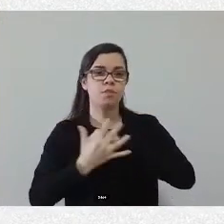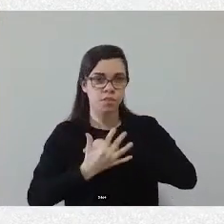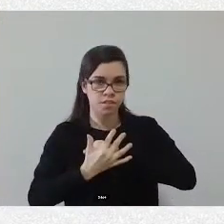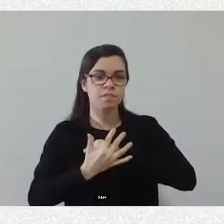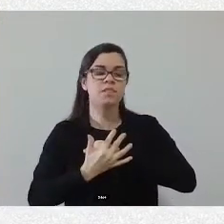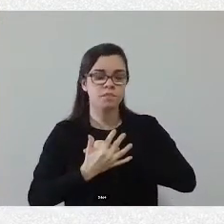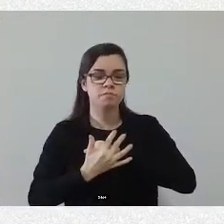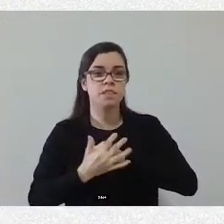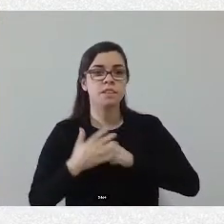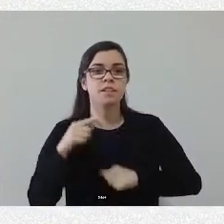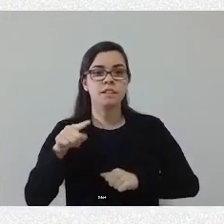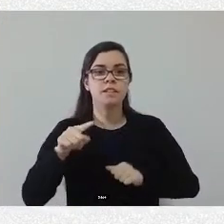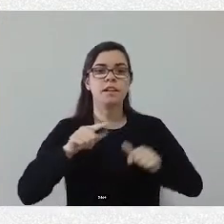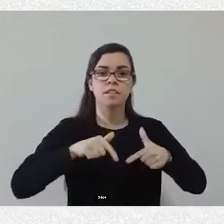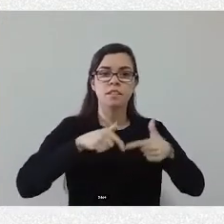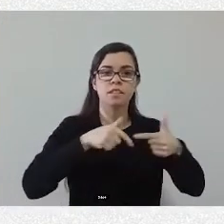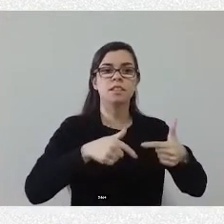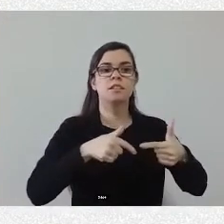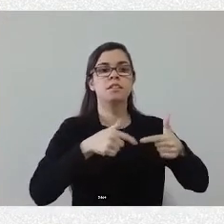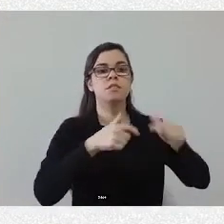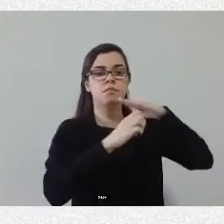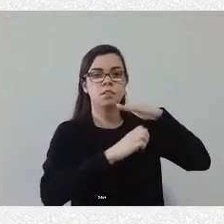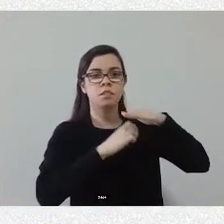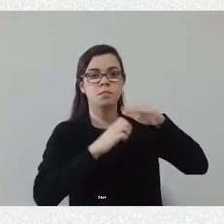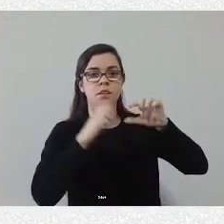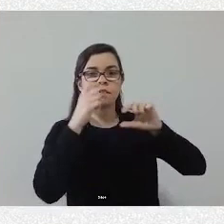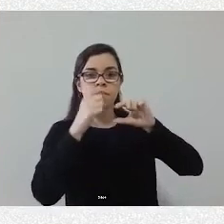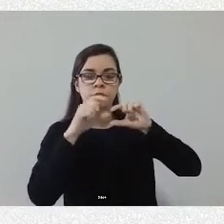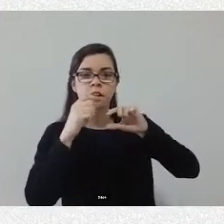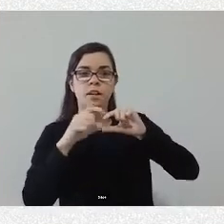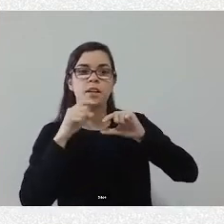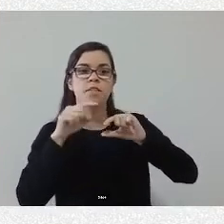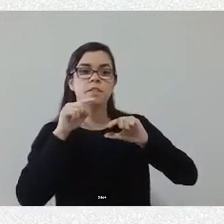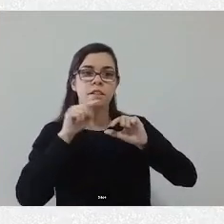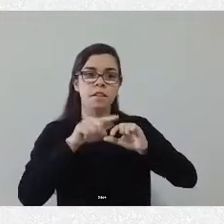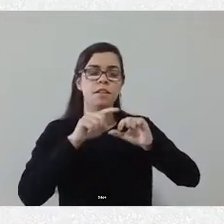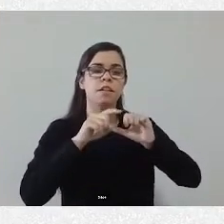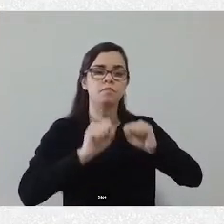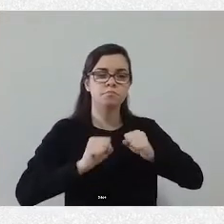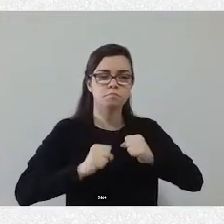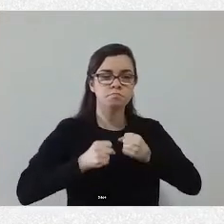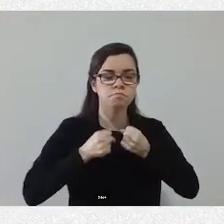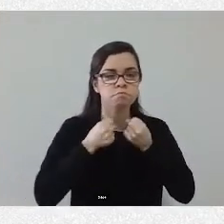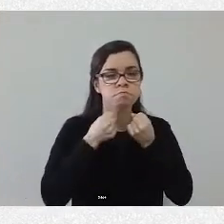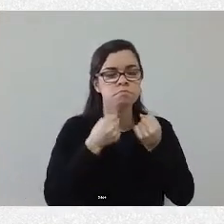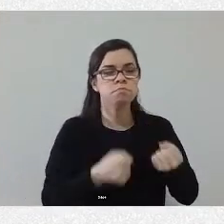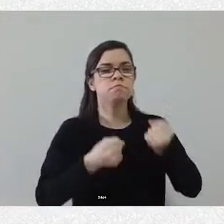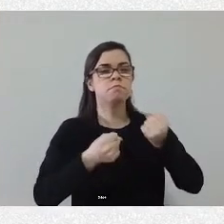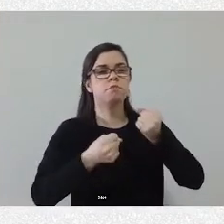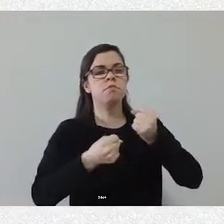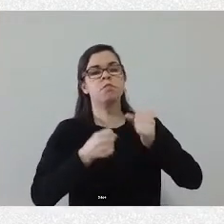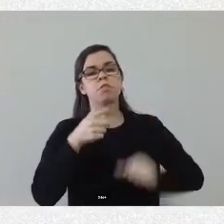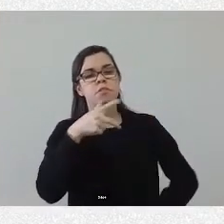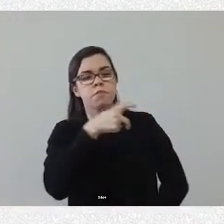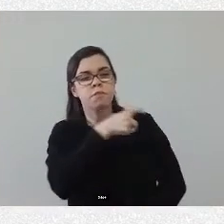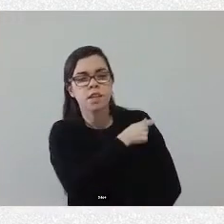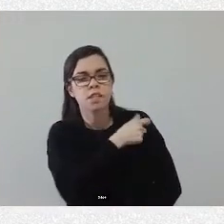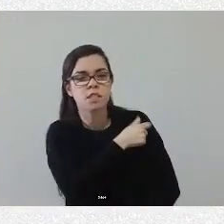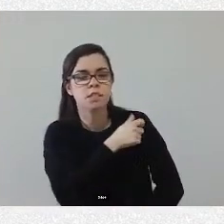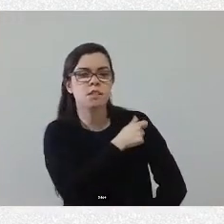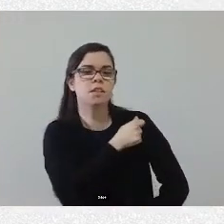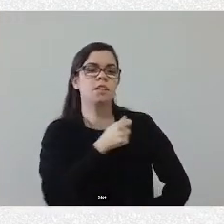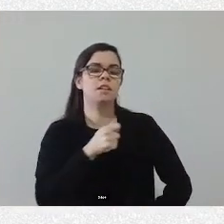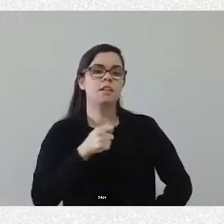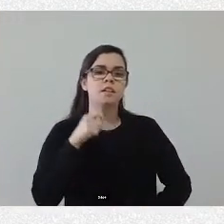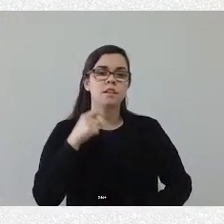da Pfizer, que tem esse protagonismo em nível planetário com a sua vacina, e fiquei bastante impressionado com os